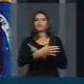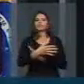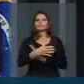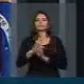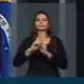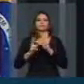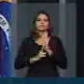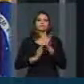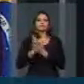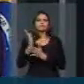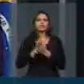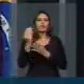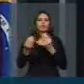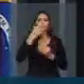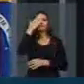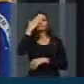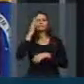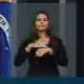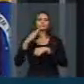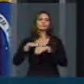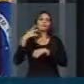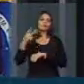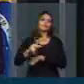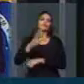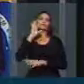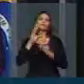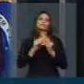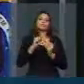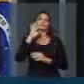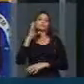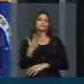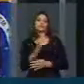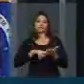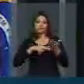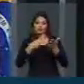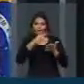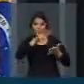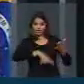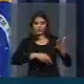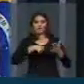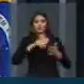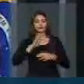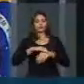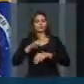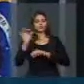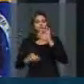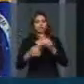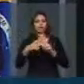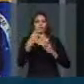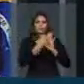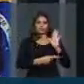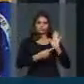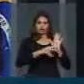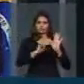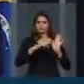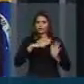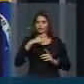premissas interpretativas para o sistema jurídico brasileiro. A começar pelo fato de que o projeto estabelece